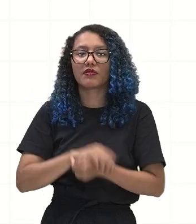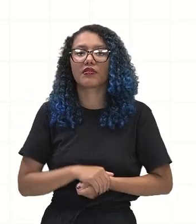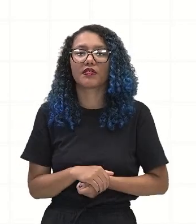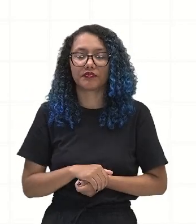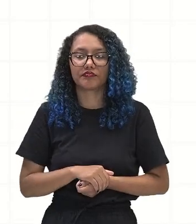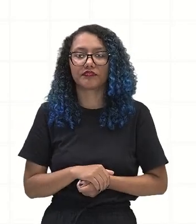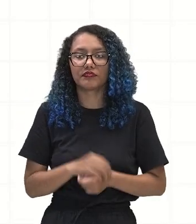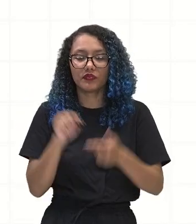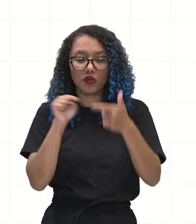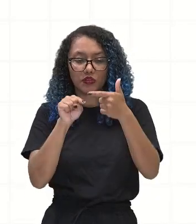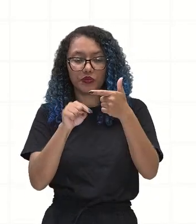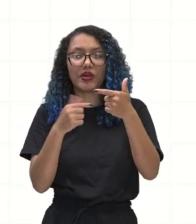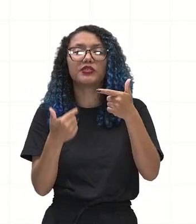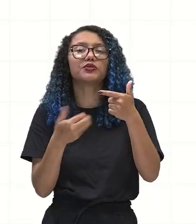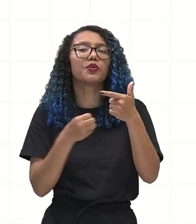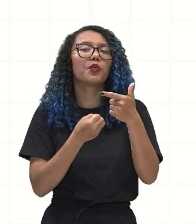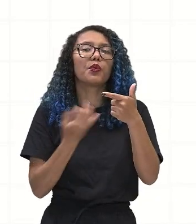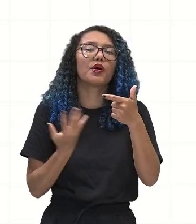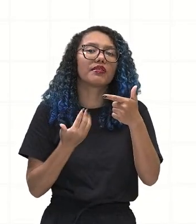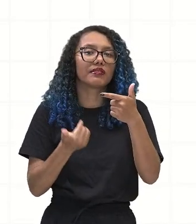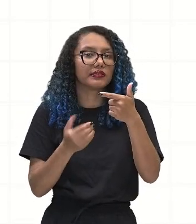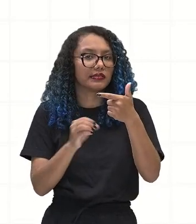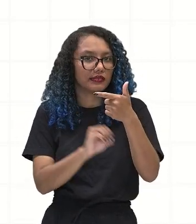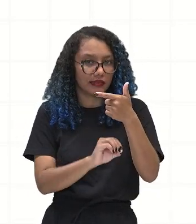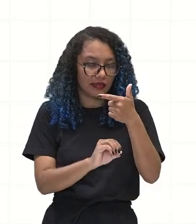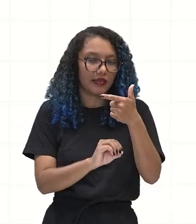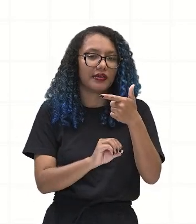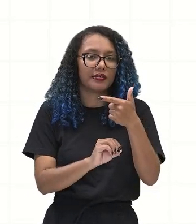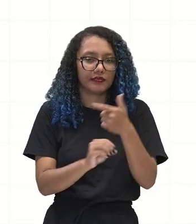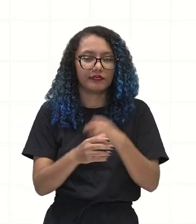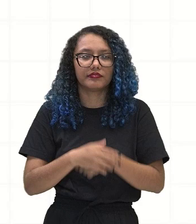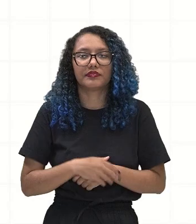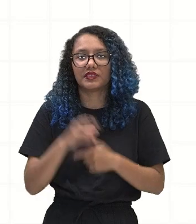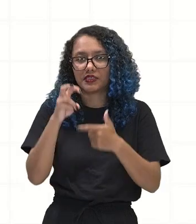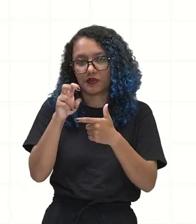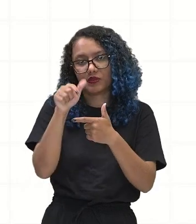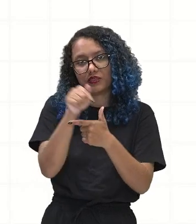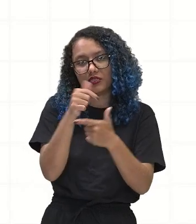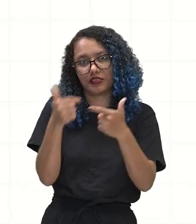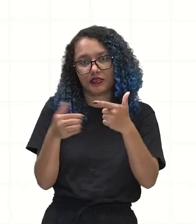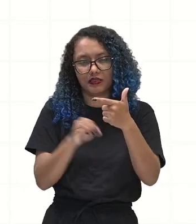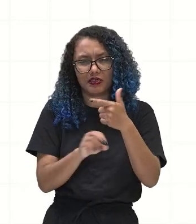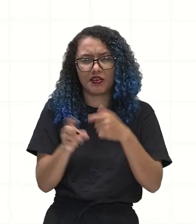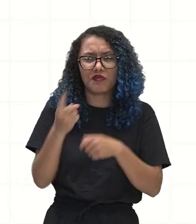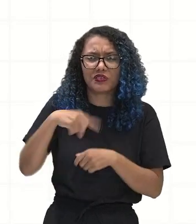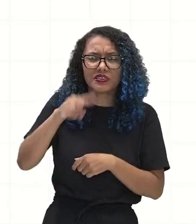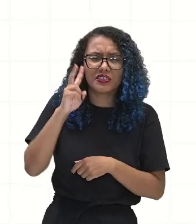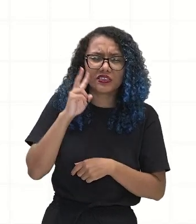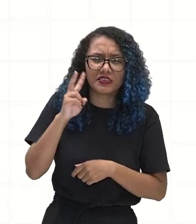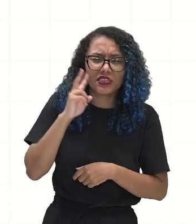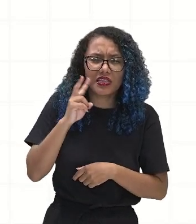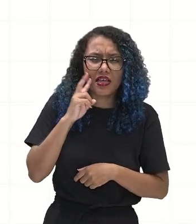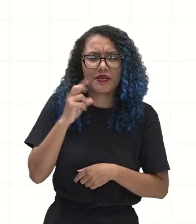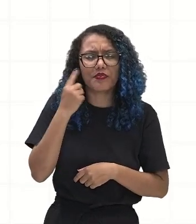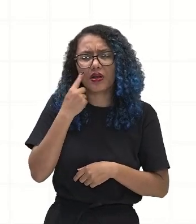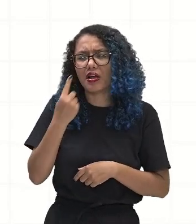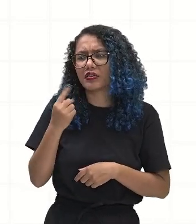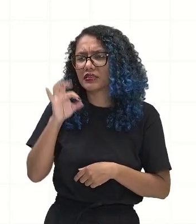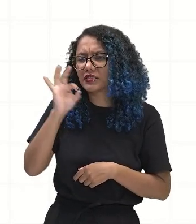57 centésimos. Lembram que nós já falamos nas nossas aulas que esse símbolo aqui,